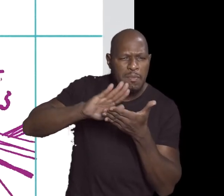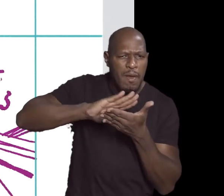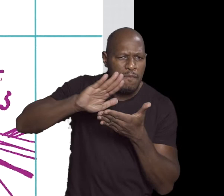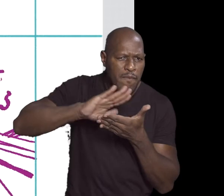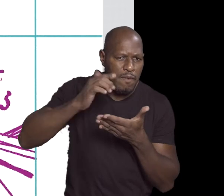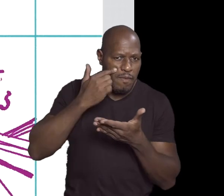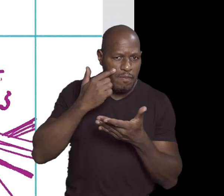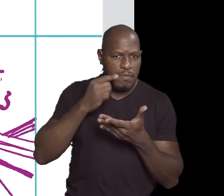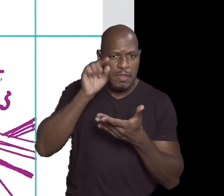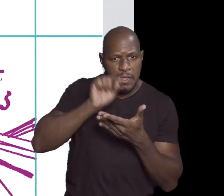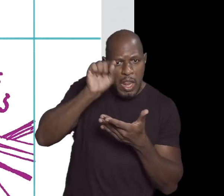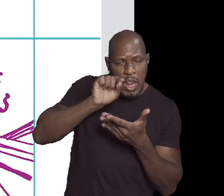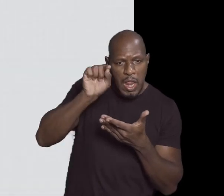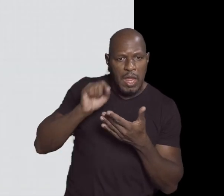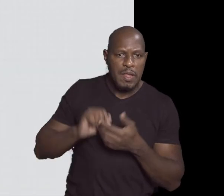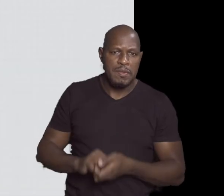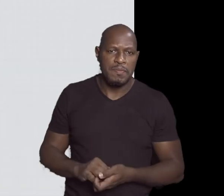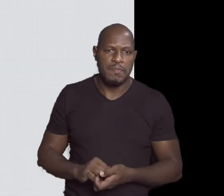mas pelo menos